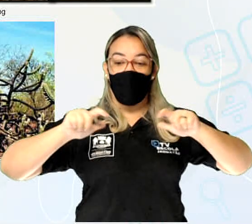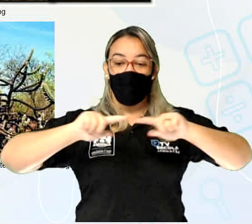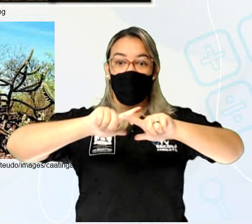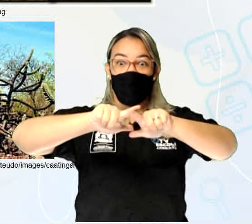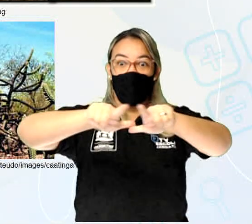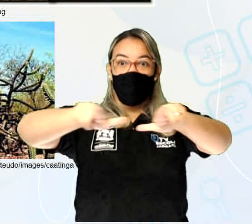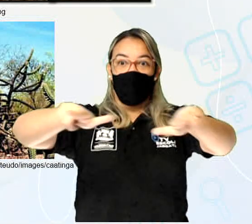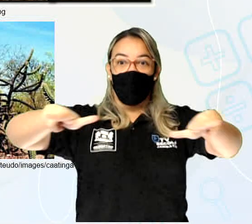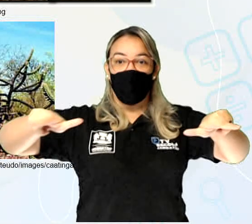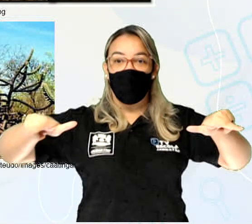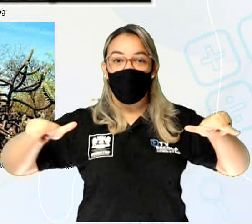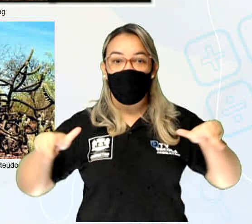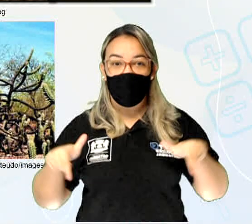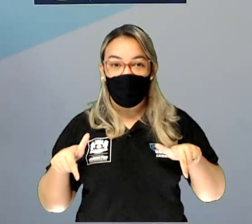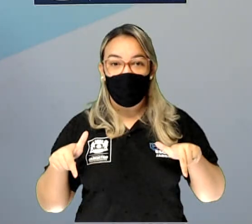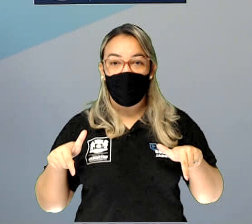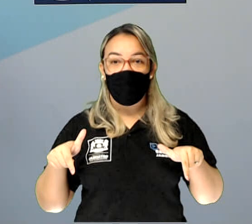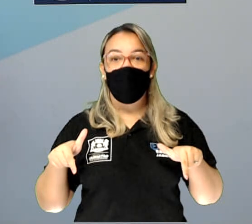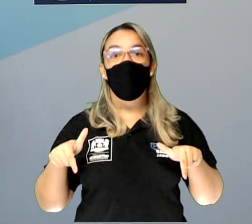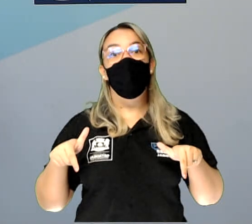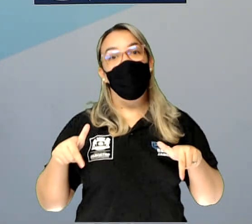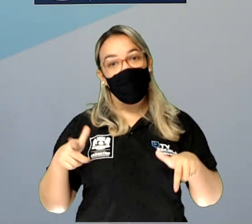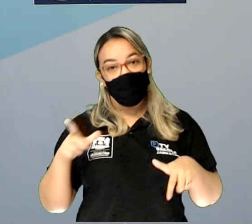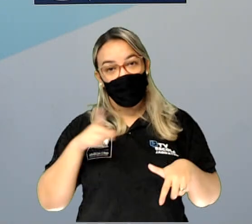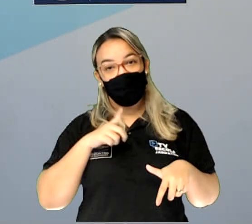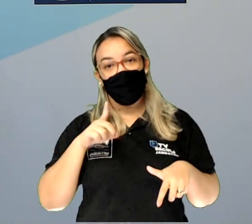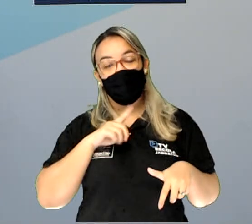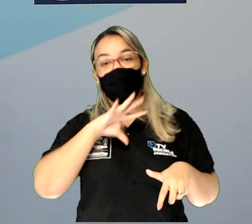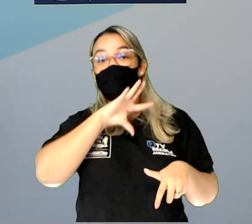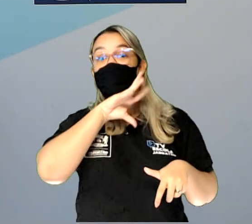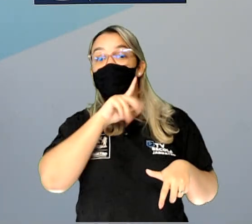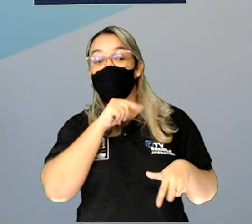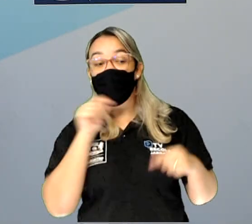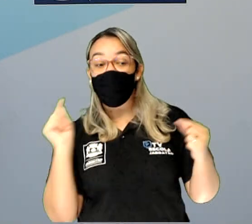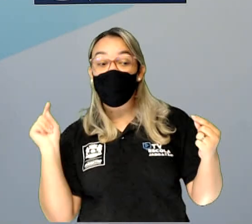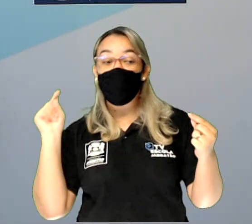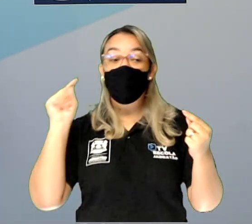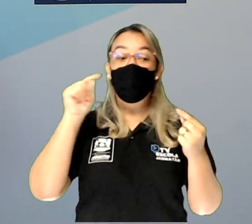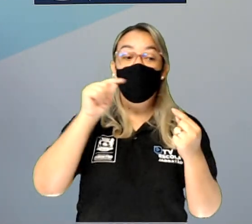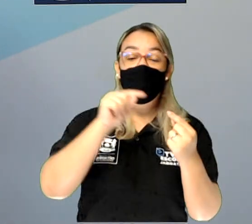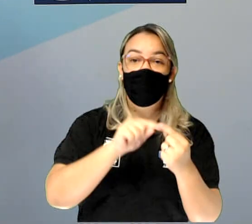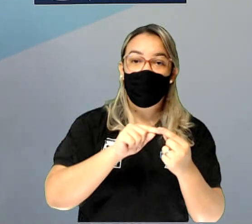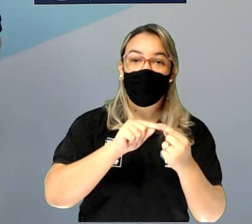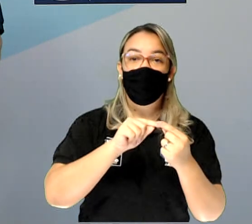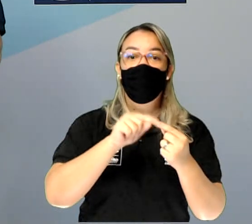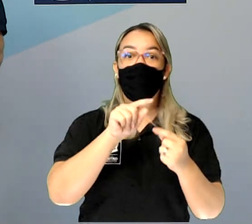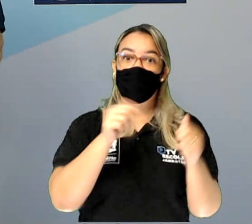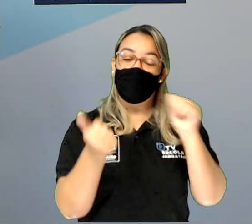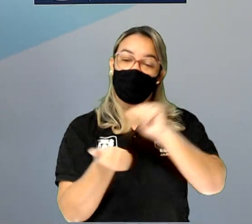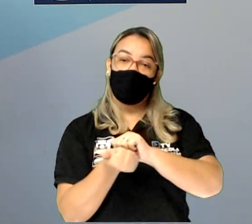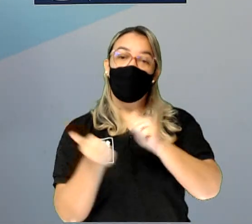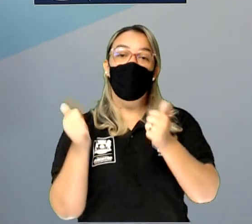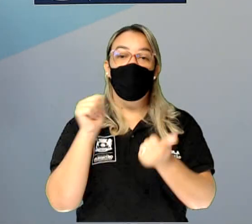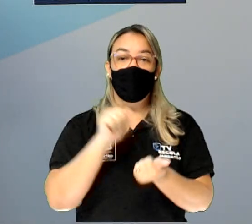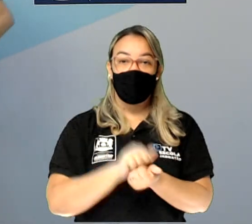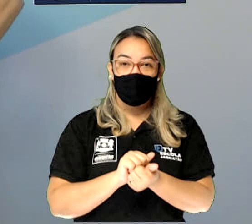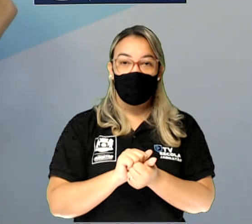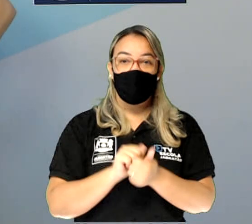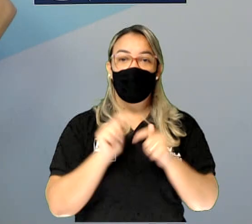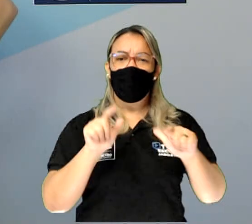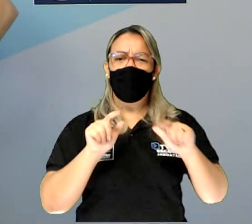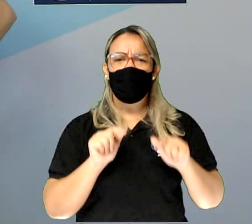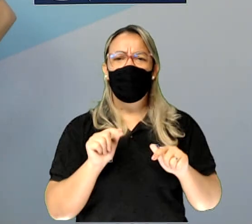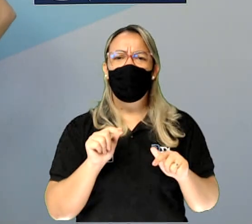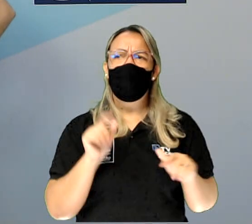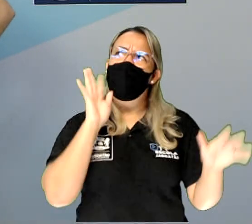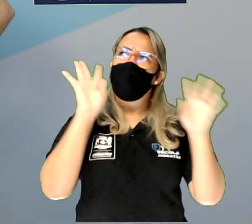Um deserto tem animais que são característicos e adaptáveis para essa região.